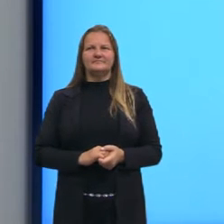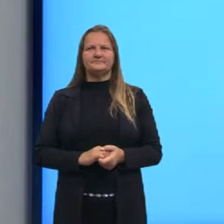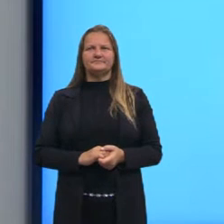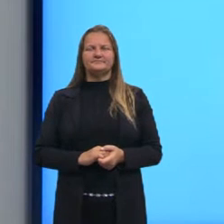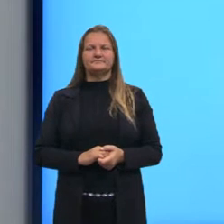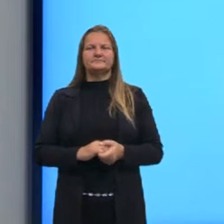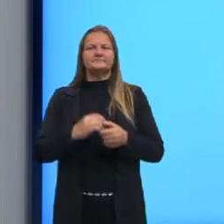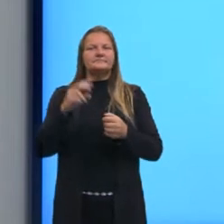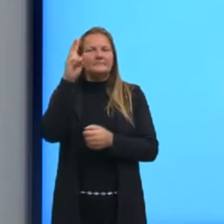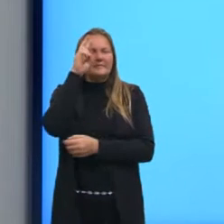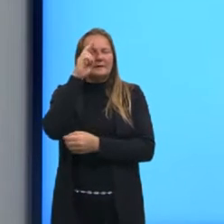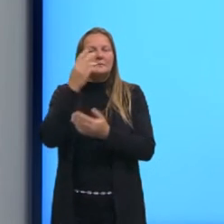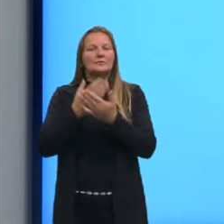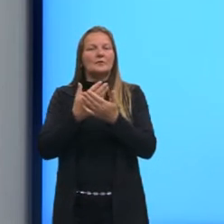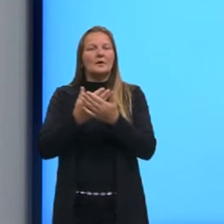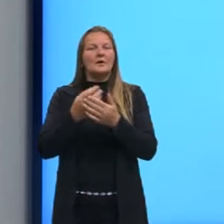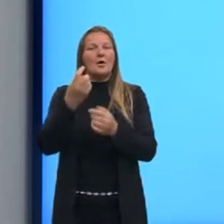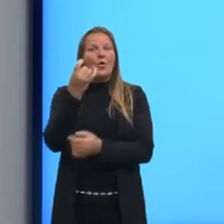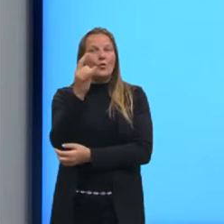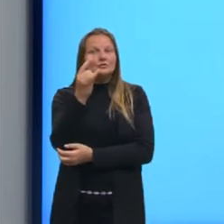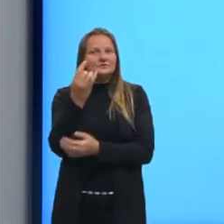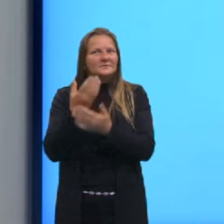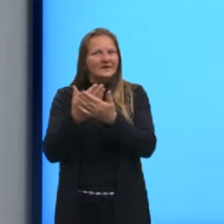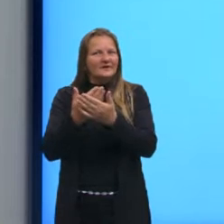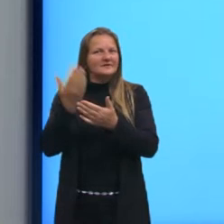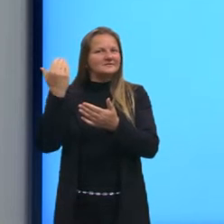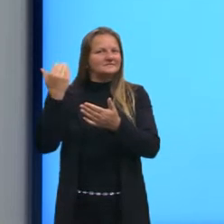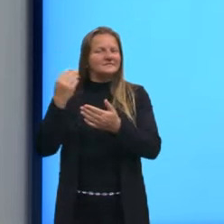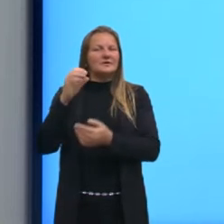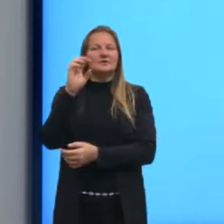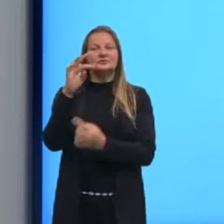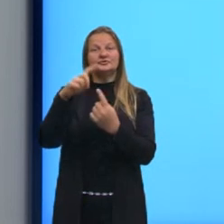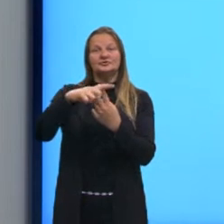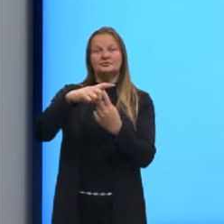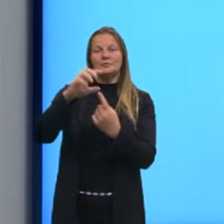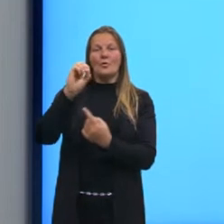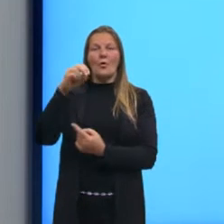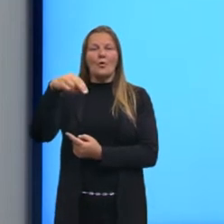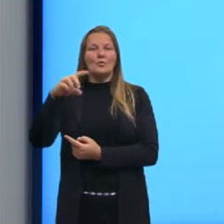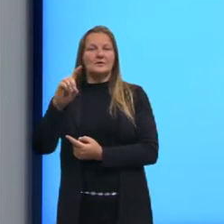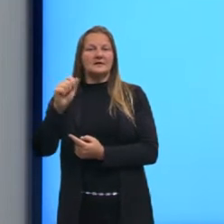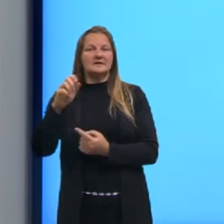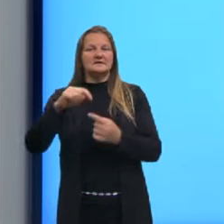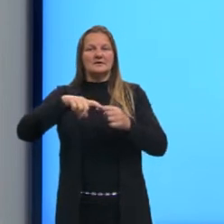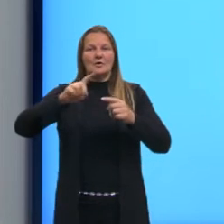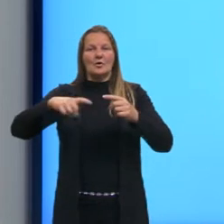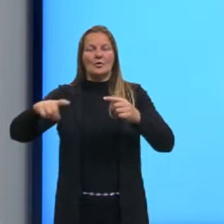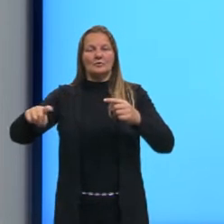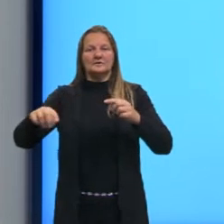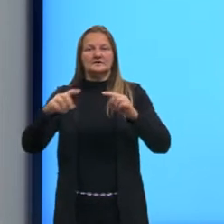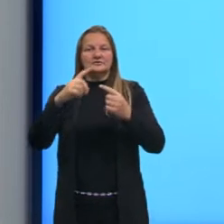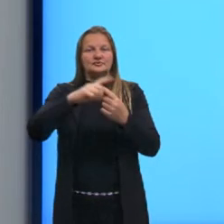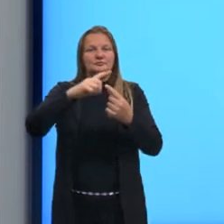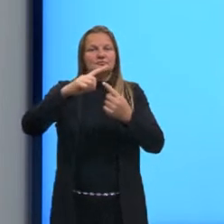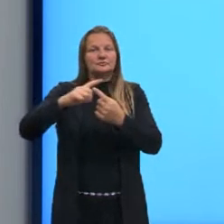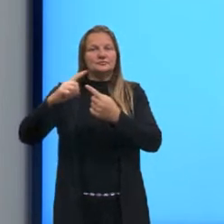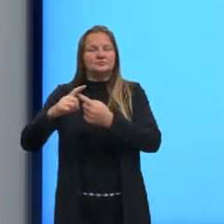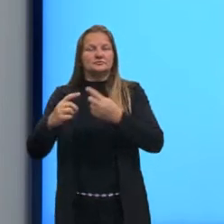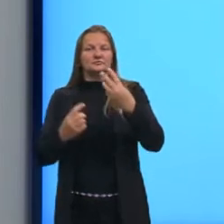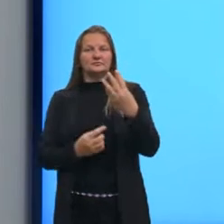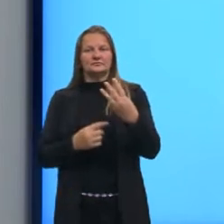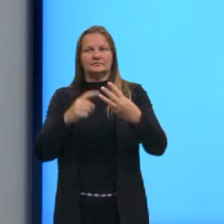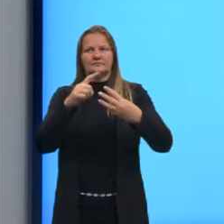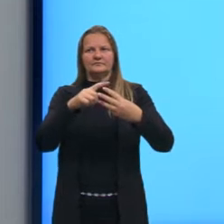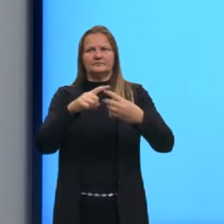Bom, então, relembrando da nossa última aula, a gente falou sobre os tipos de onda, sobre as ondas mecânicas, né, que elas podem